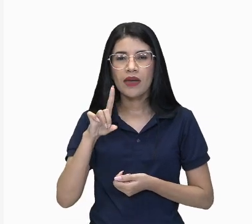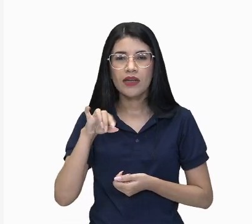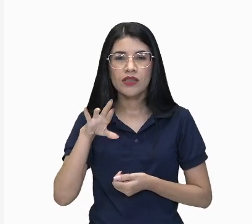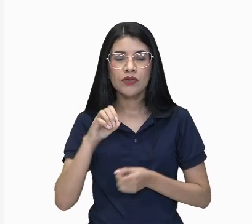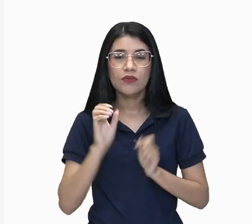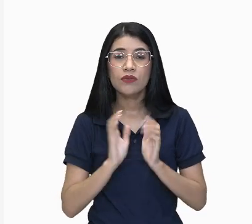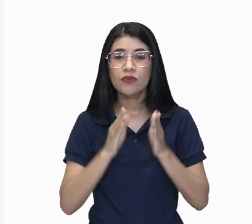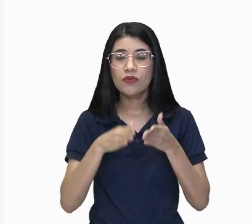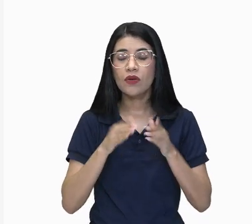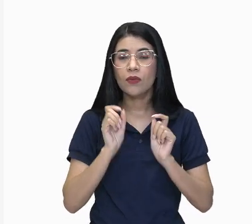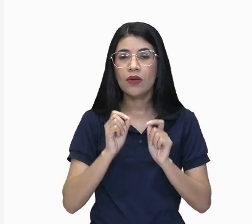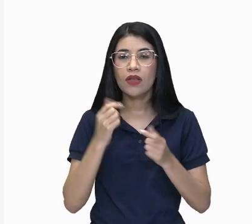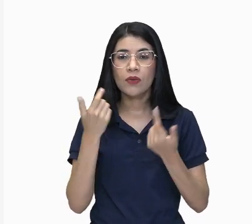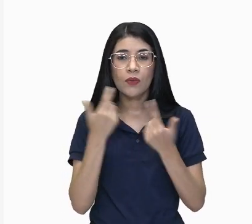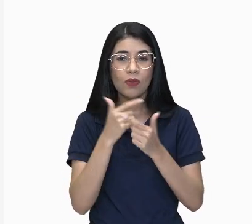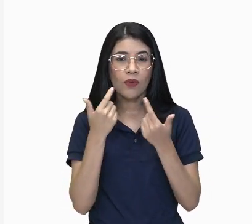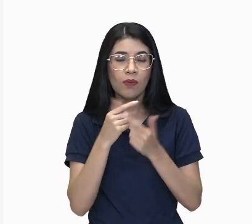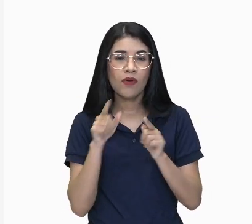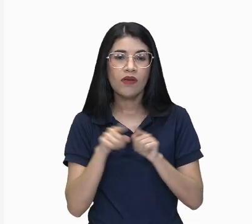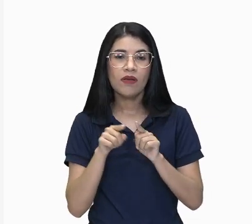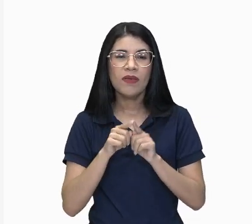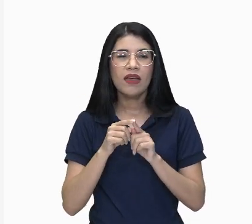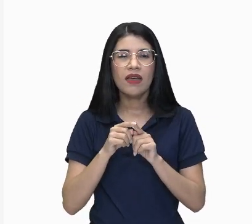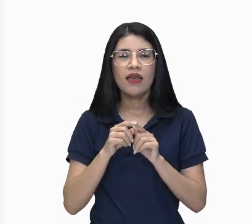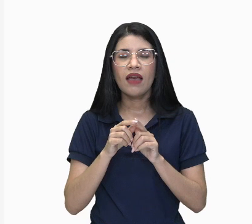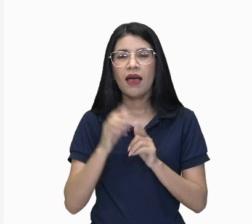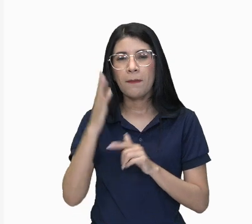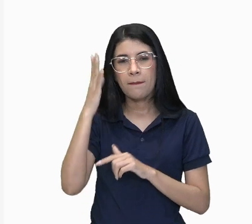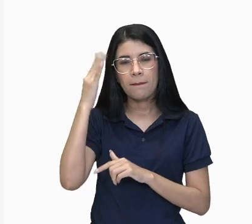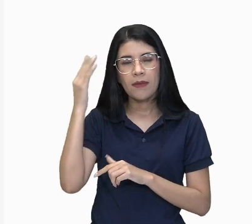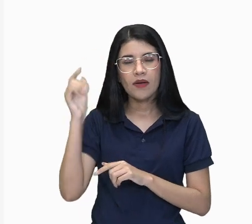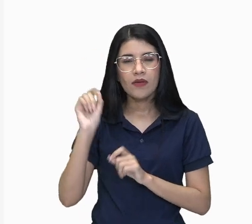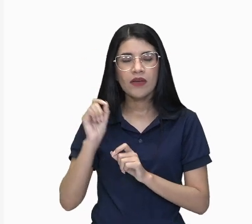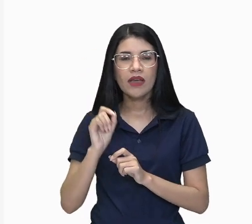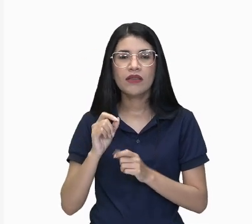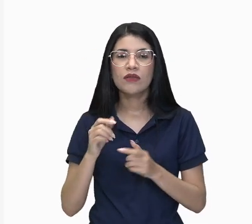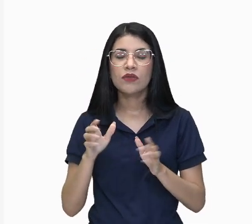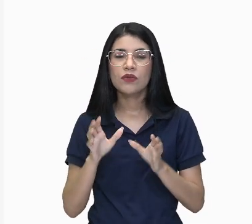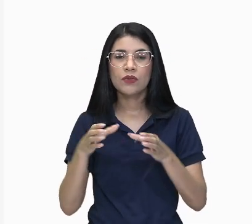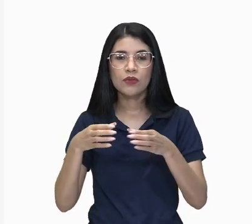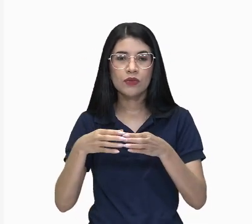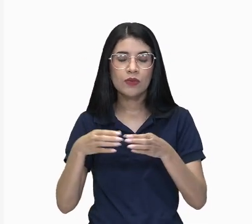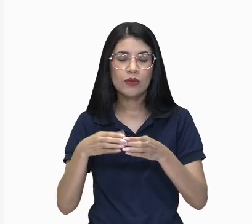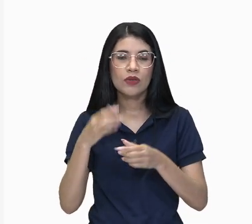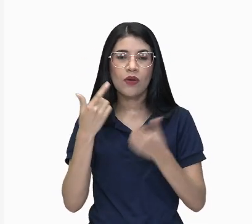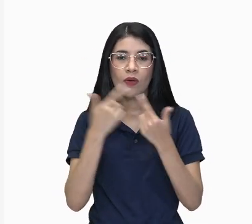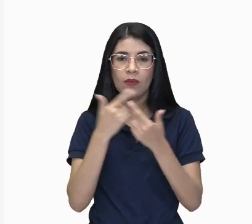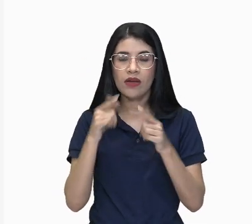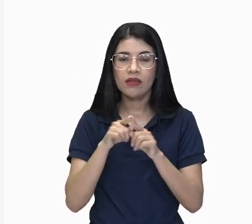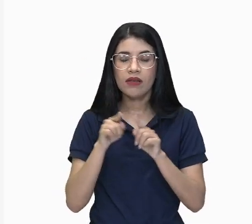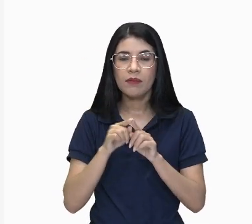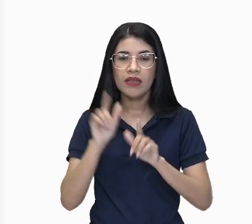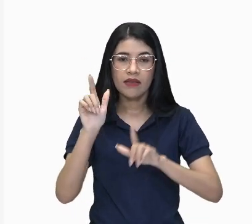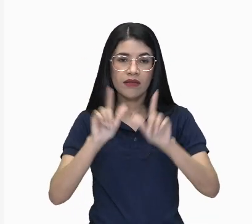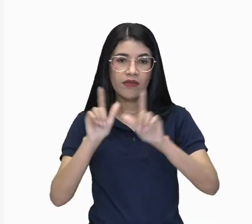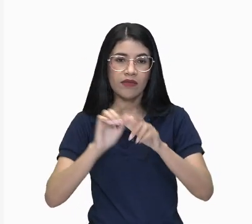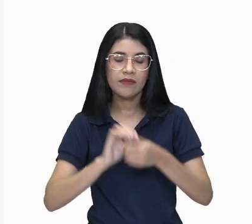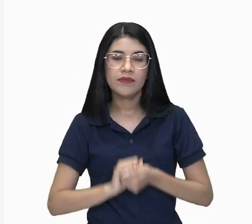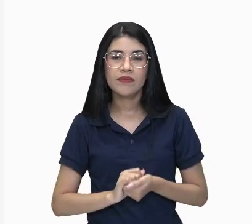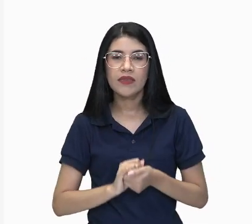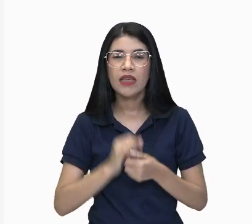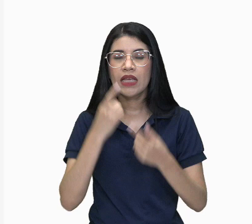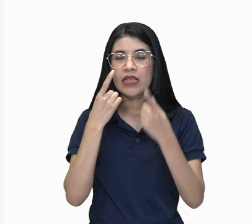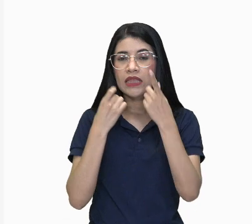Focado em humor, é popular em clubes de comédia e programas de TV. Improvisação dramática.